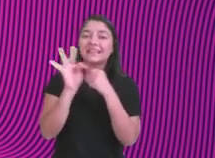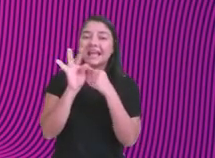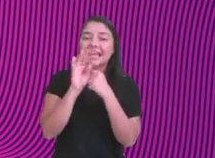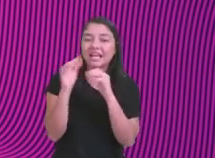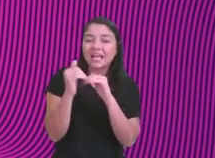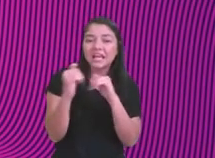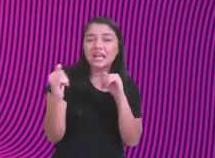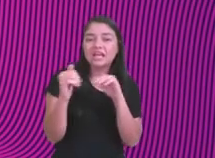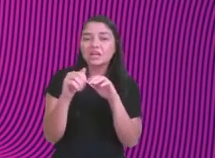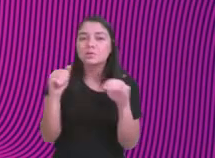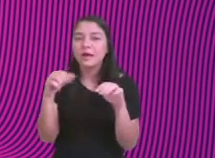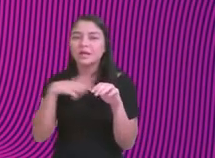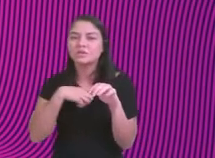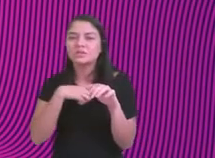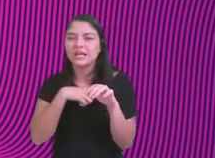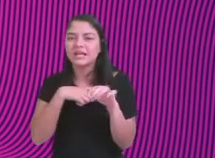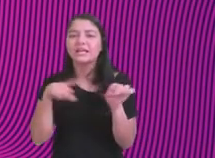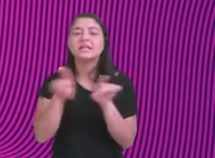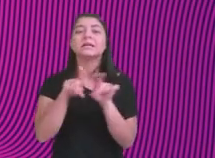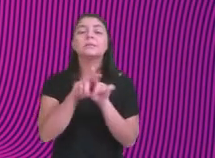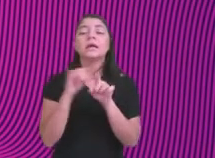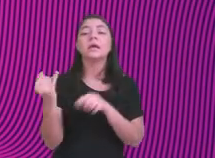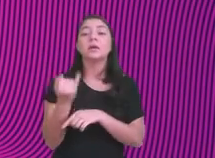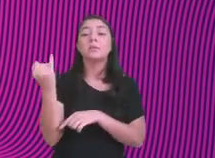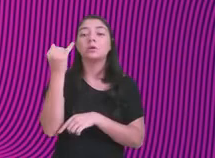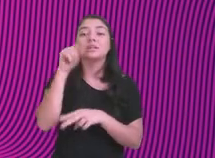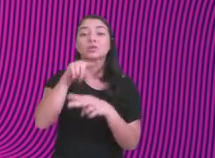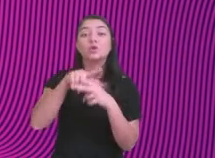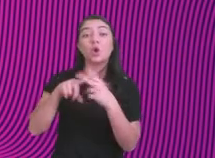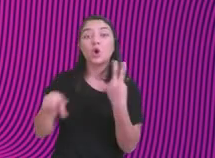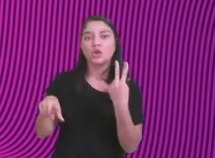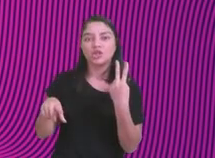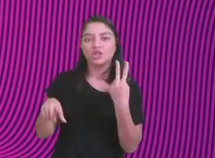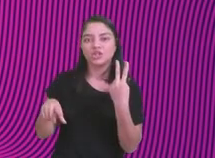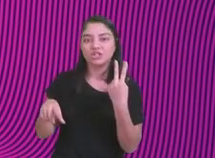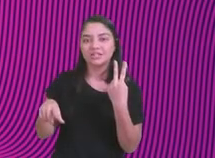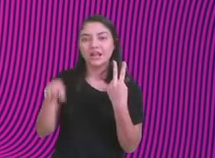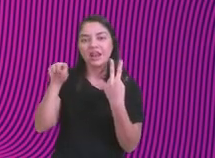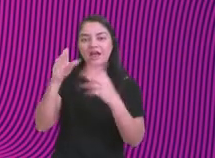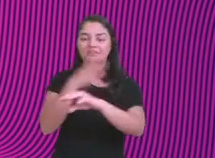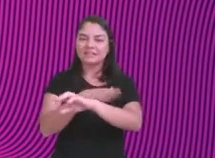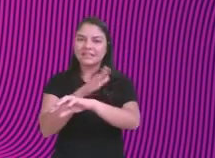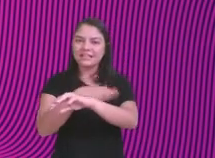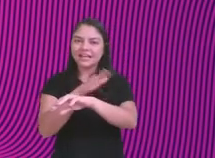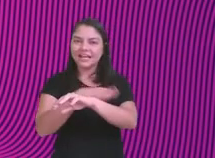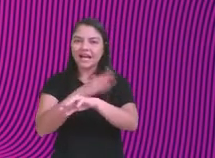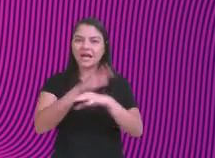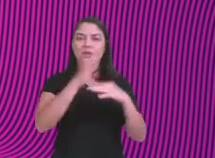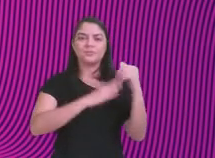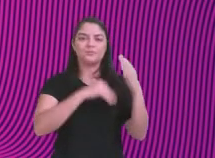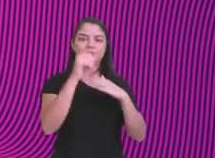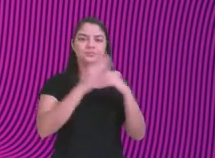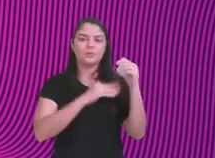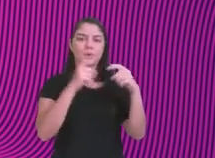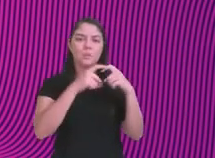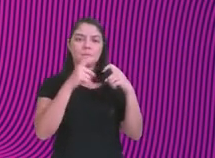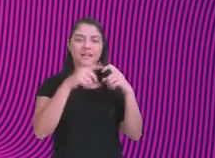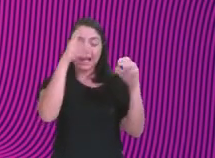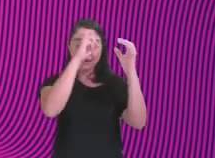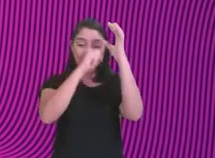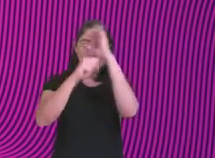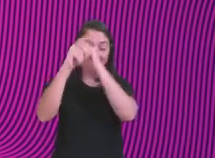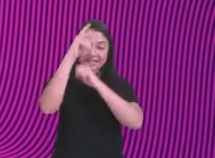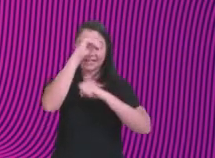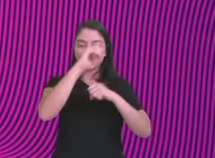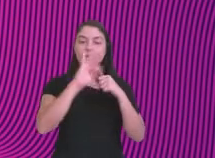2 consoles, né, no treinamento desse médico que está aprendendo a executar essa técnica? Qual você